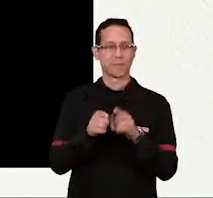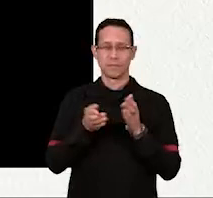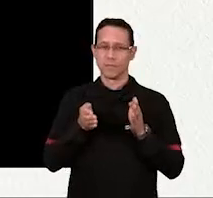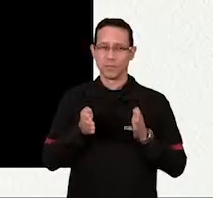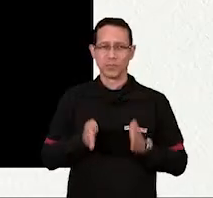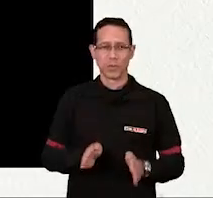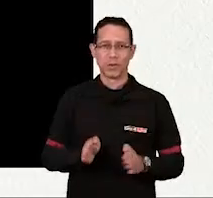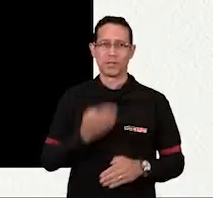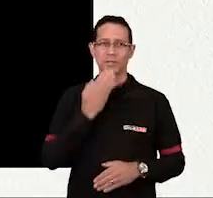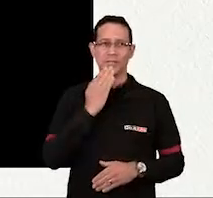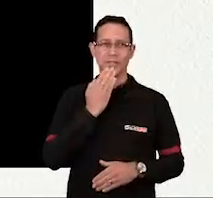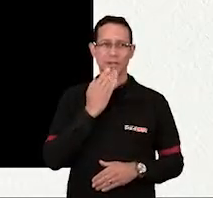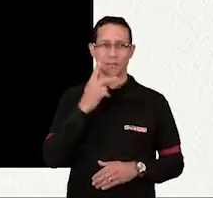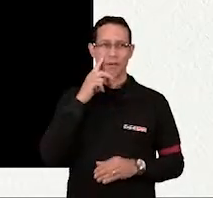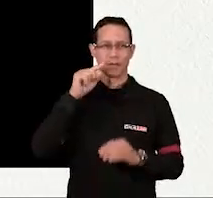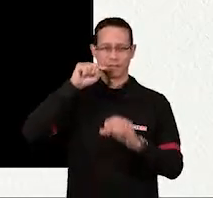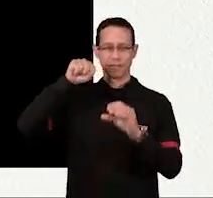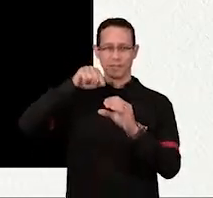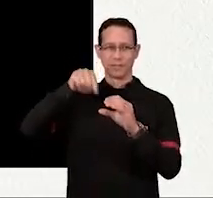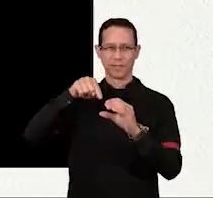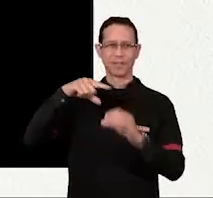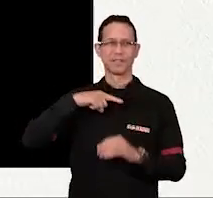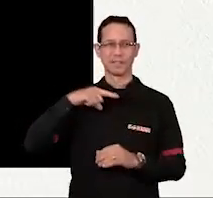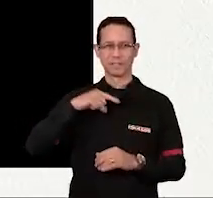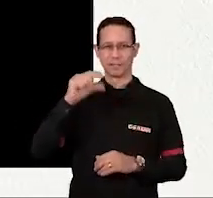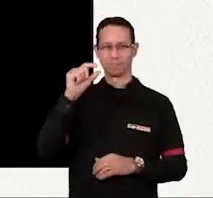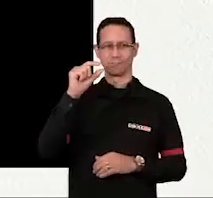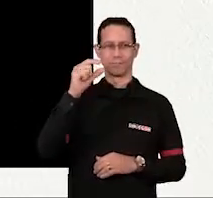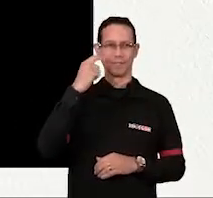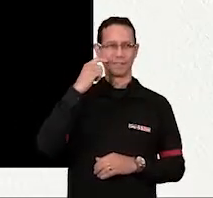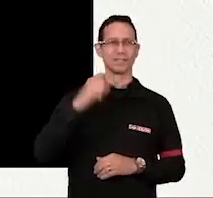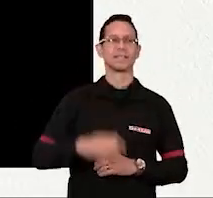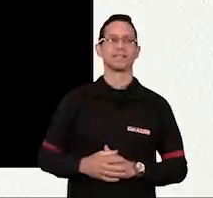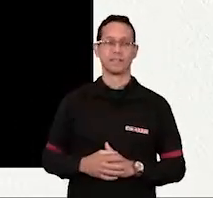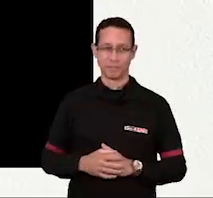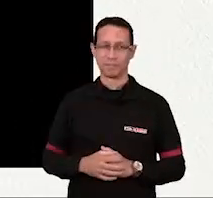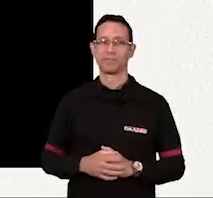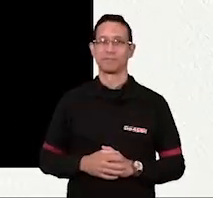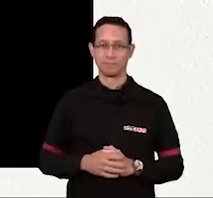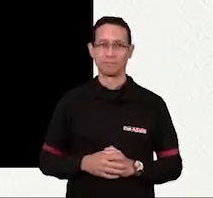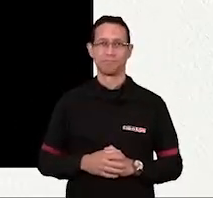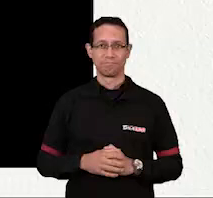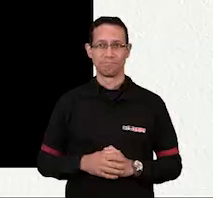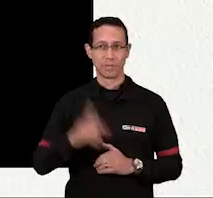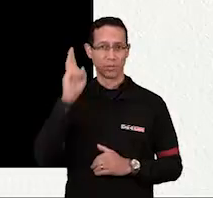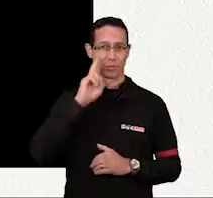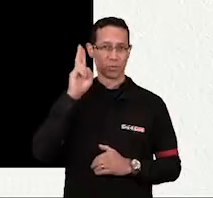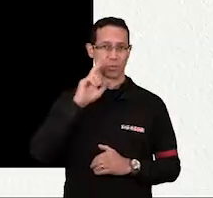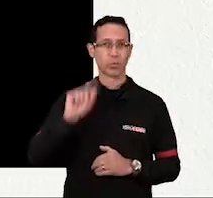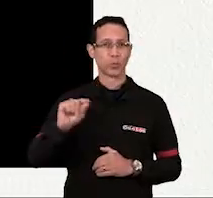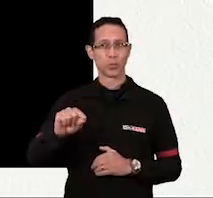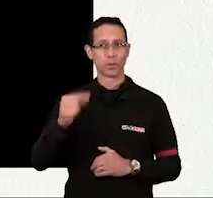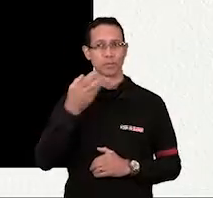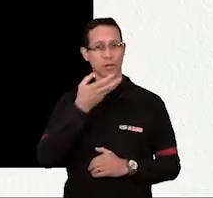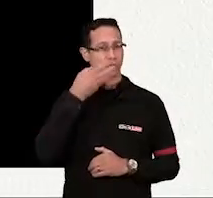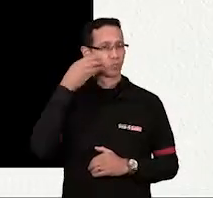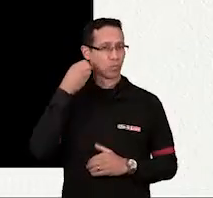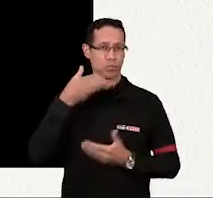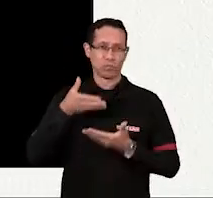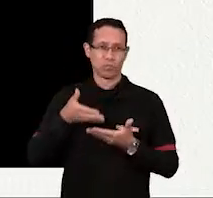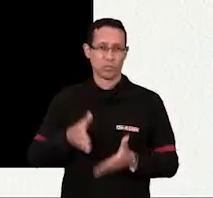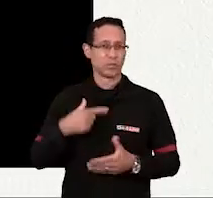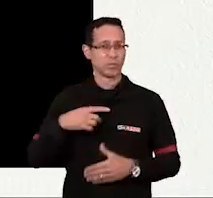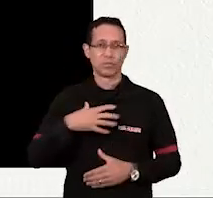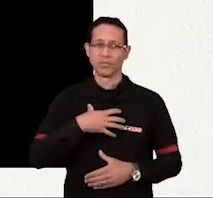não é nem um buraco, né? Quase que um rombo inteiro dentro da orelha. E o histórico dele é que ele foi adotado e já